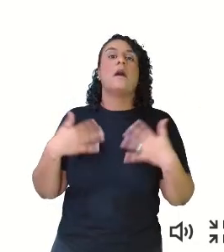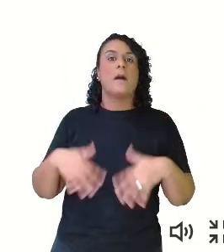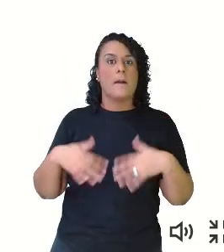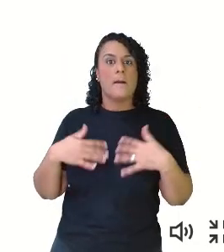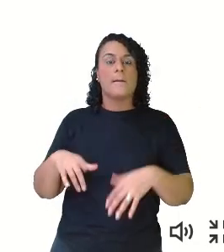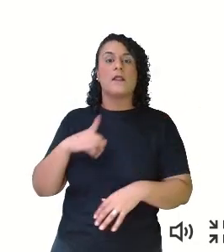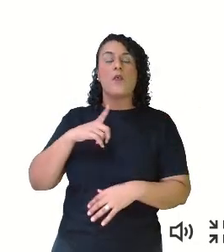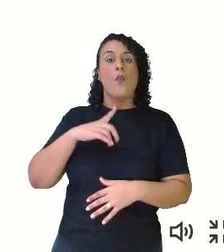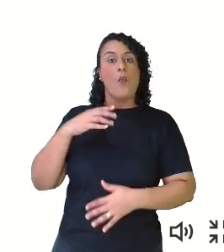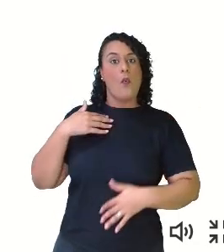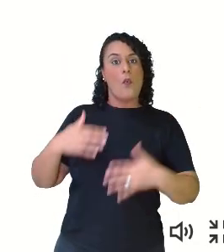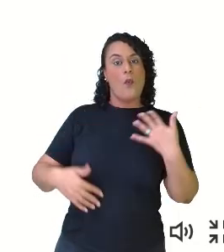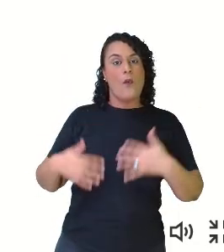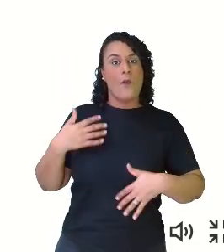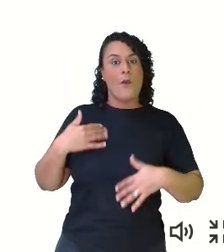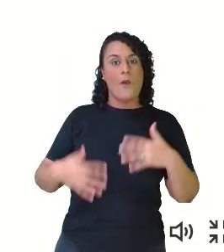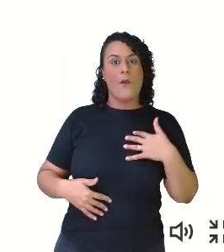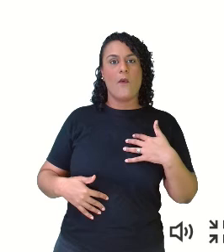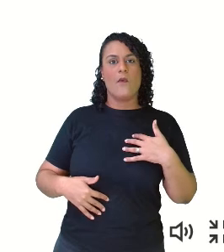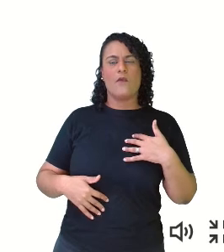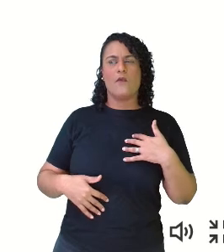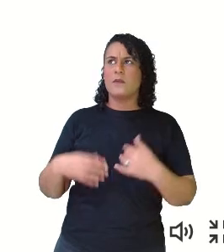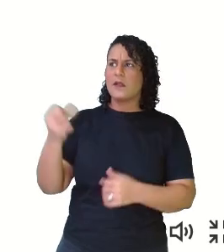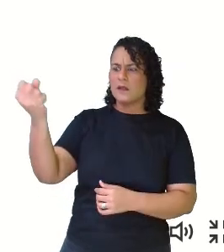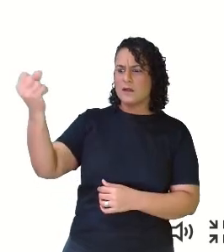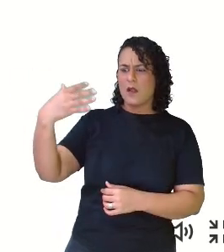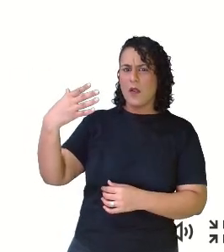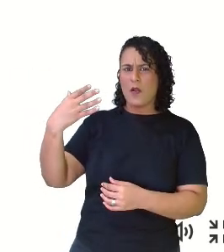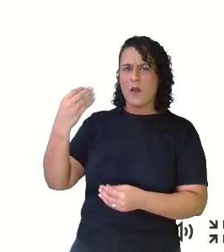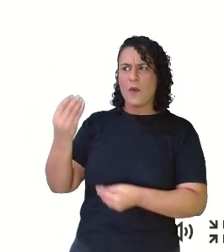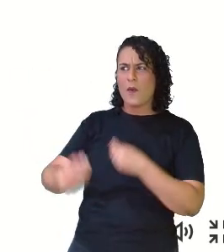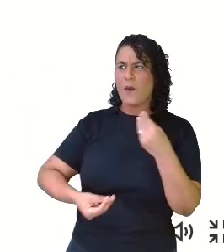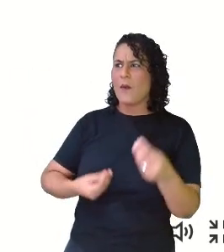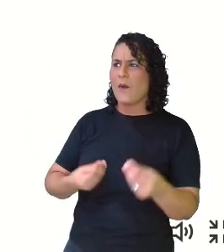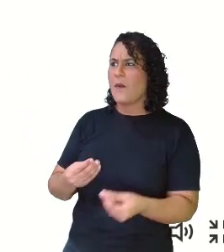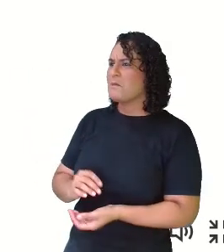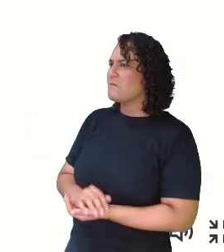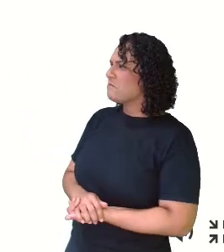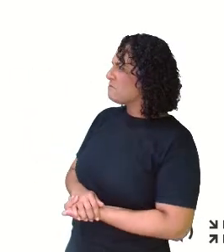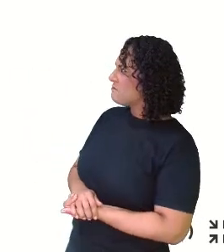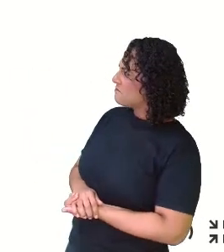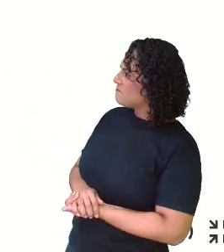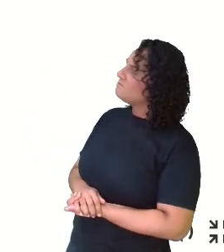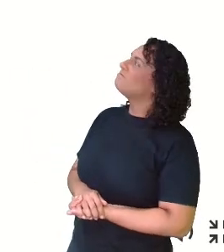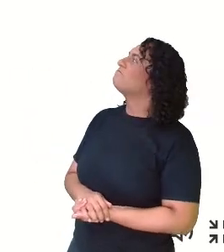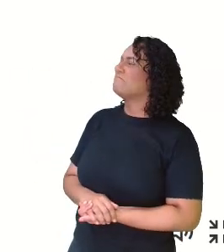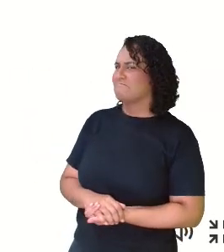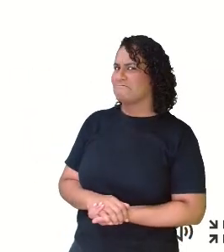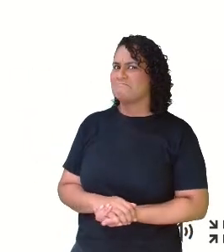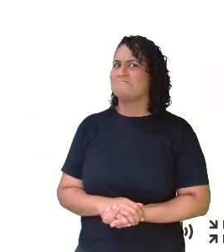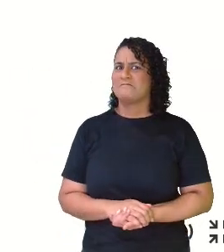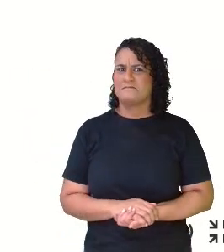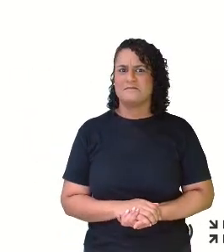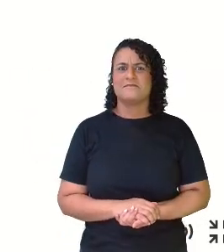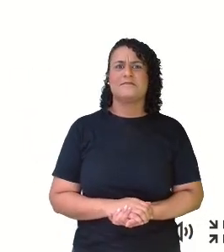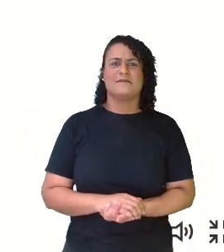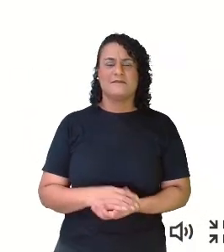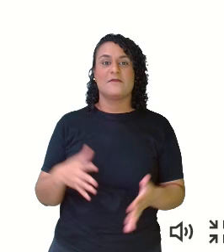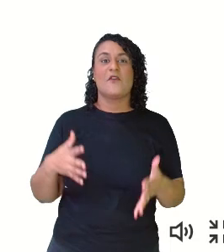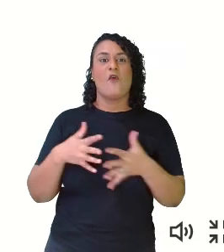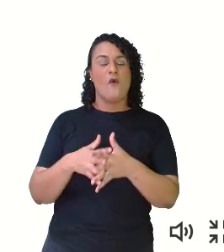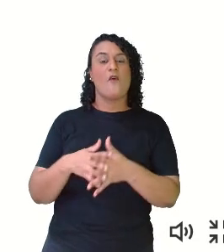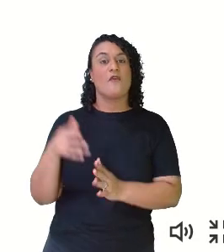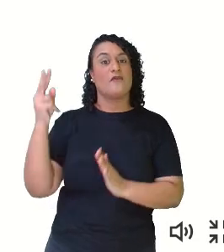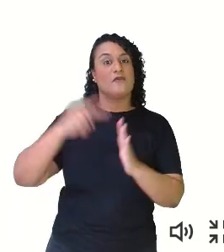de um corpo entre ela e a fonte de luz. Esse é complicado. Eu vou ler de